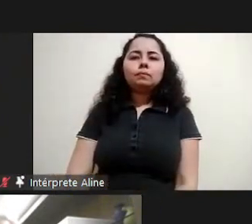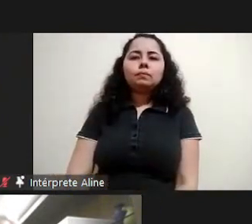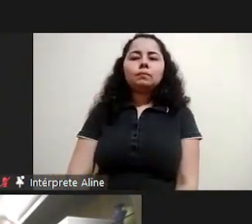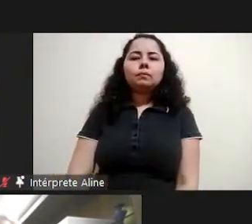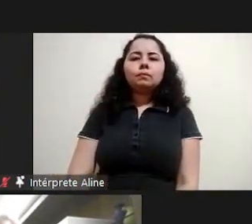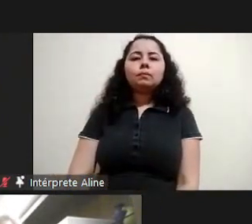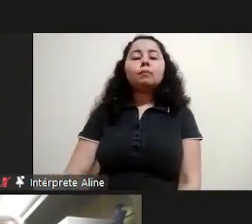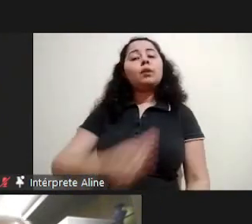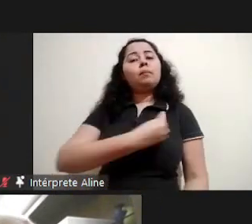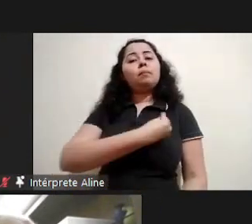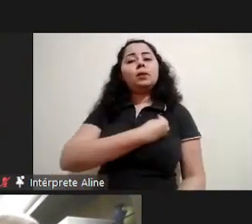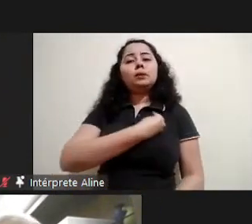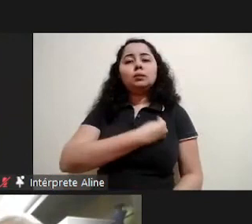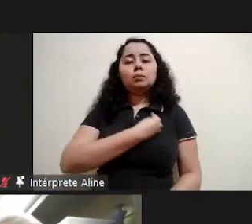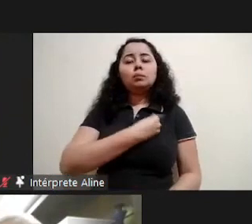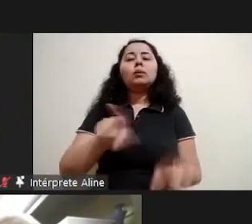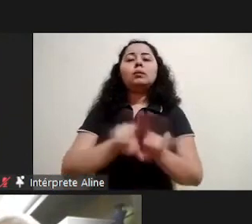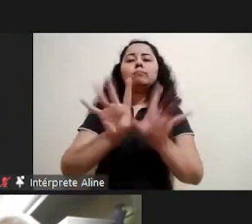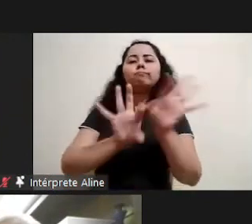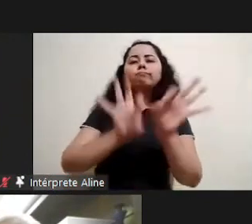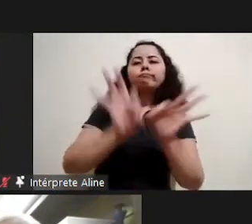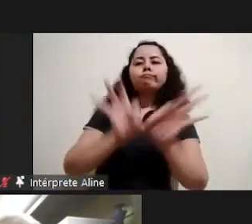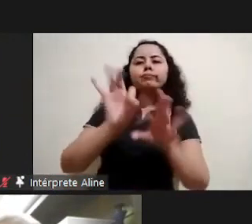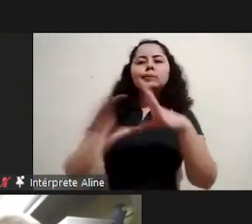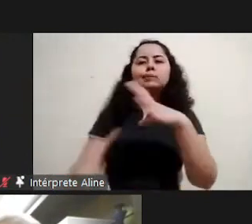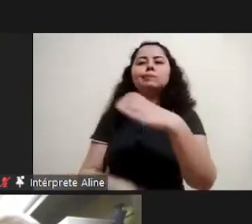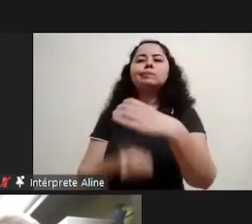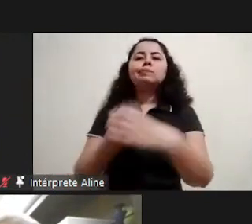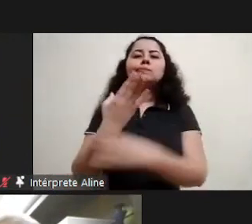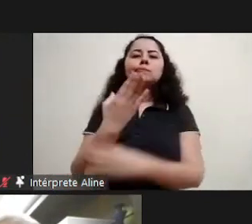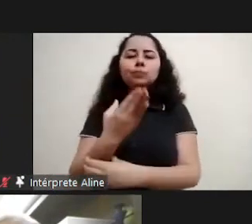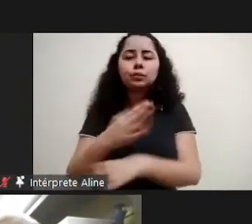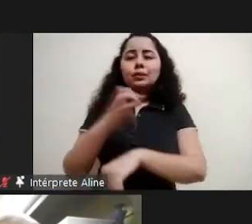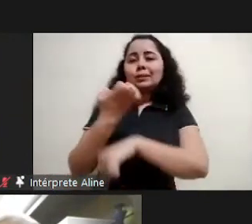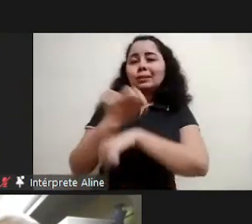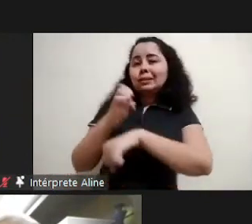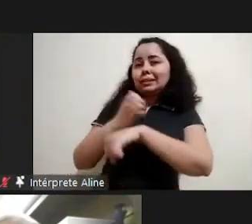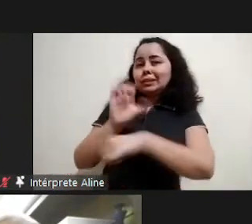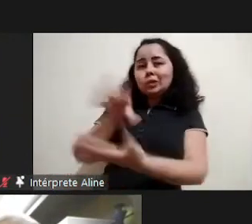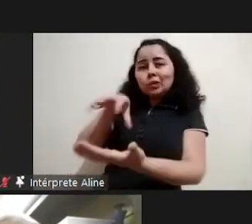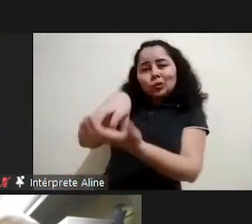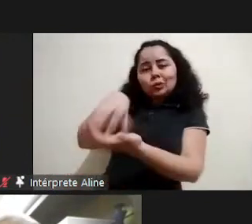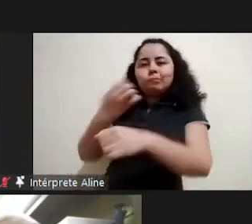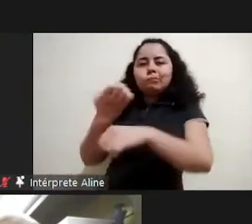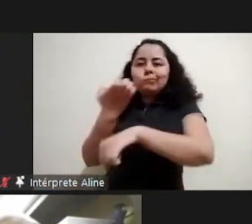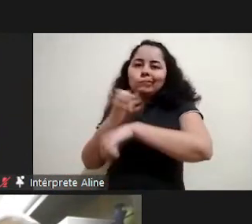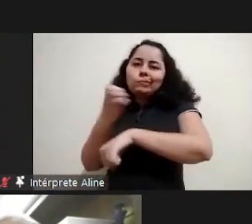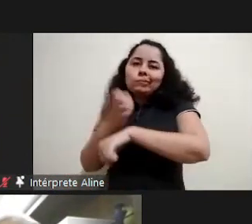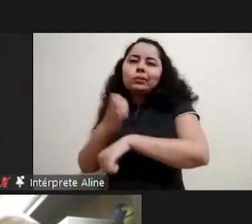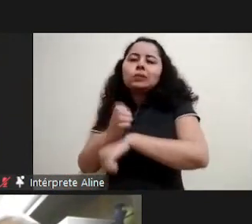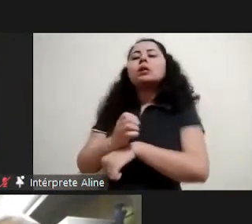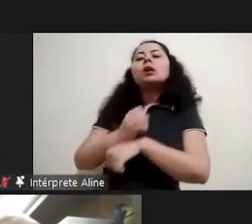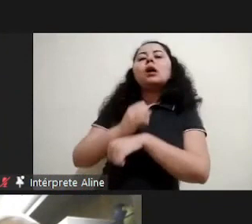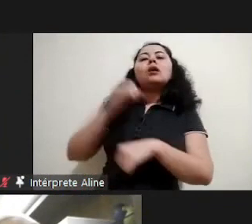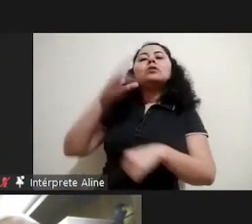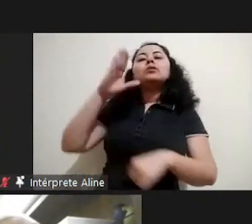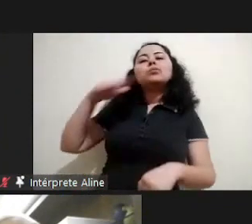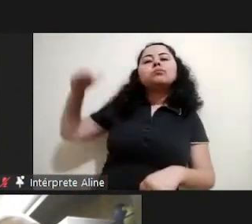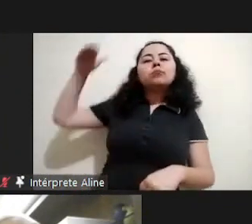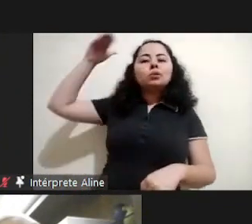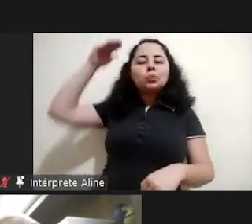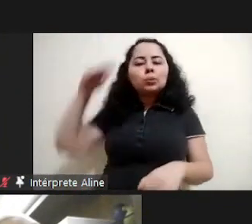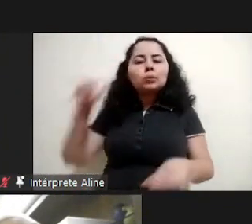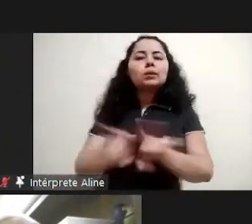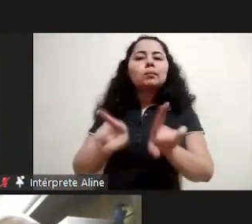Participou da formulação e implantação das residências multiprofissional em saúde do adulto e da residência integrada multiprofissional em atenção